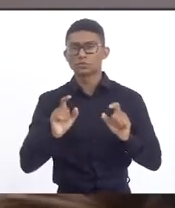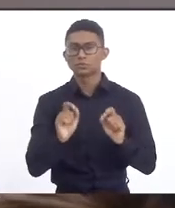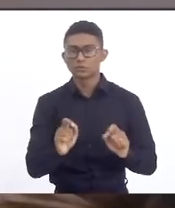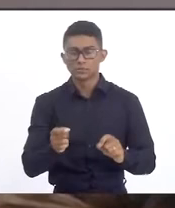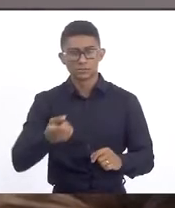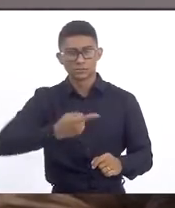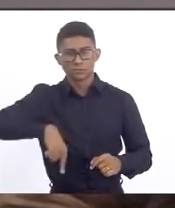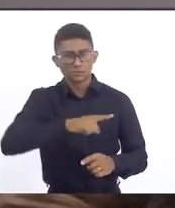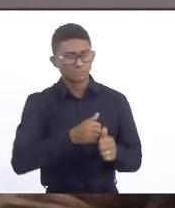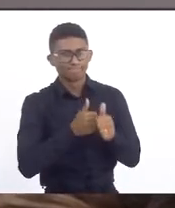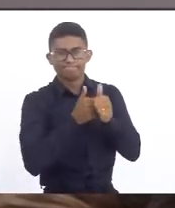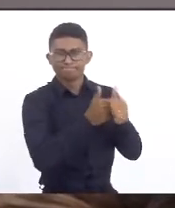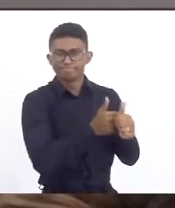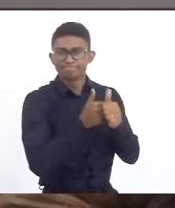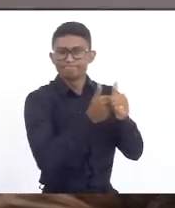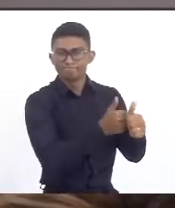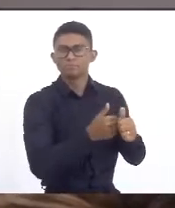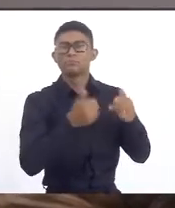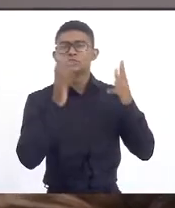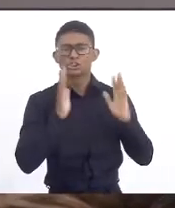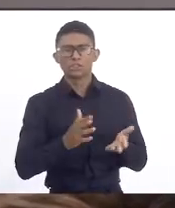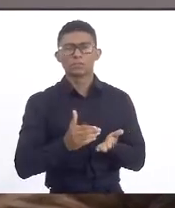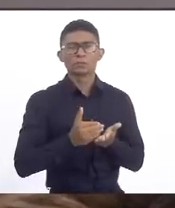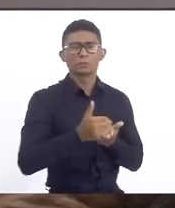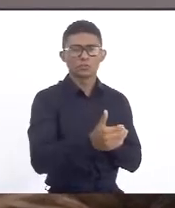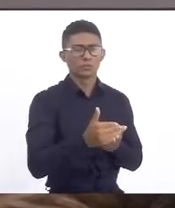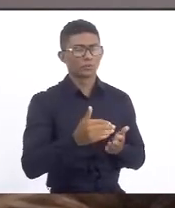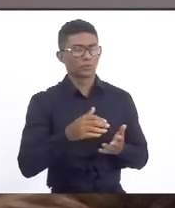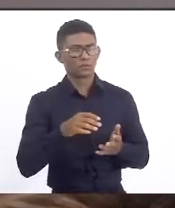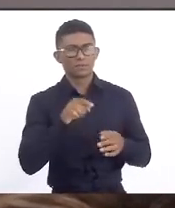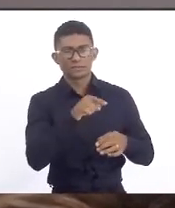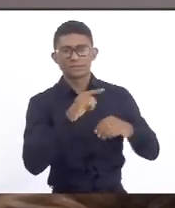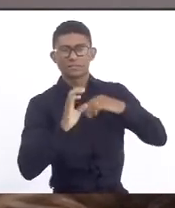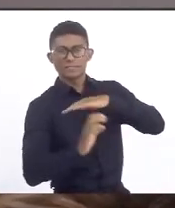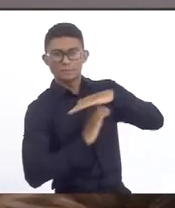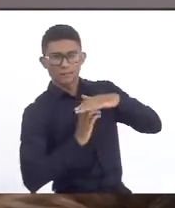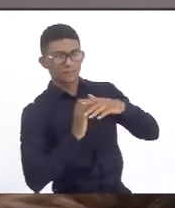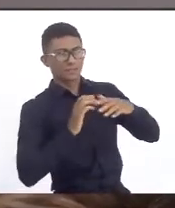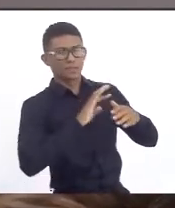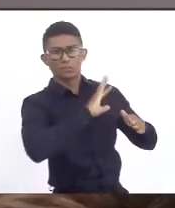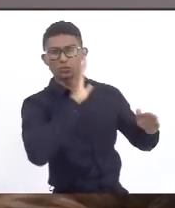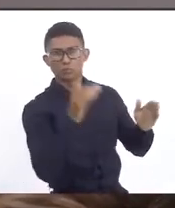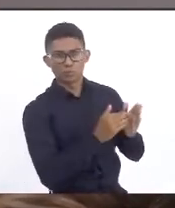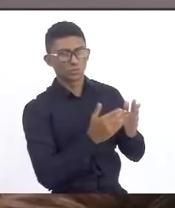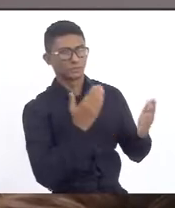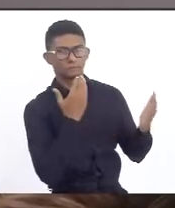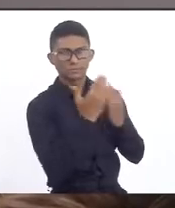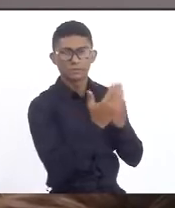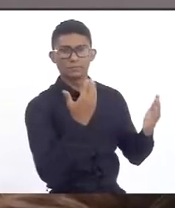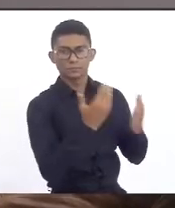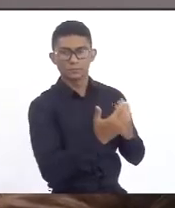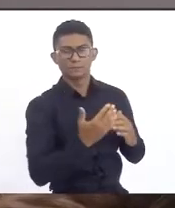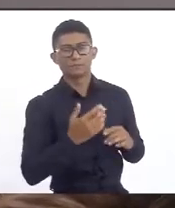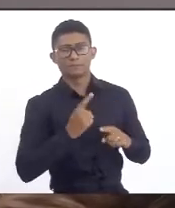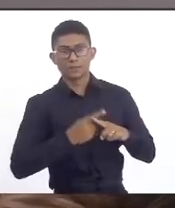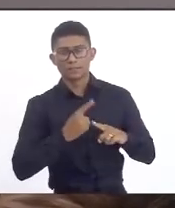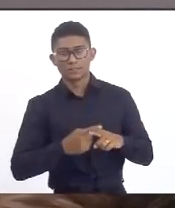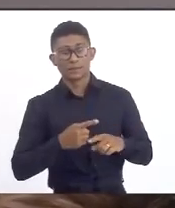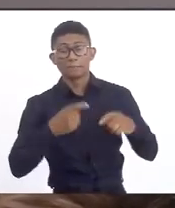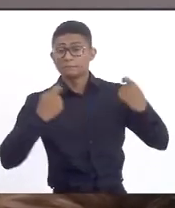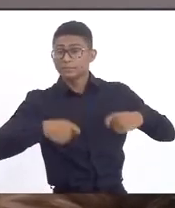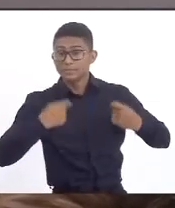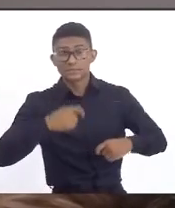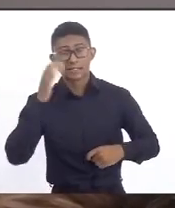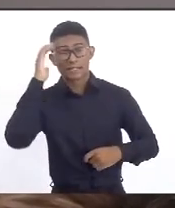Acompanhando, já iniciamos conversas com todas as concessionárias e com a SEDAI, porque é importante a gente entender como eles